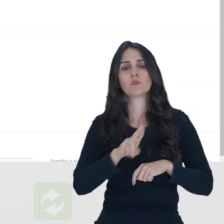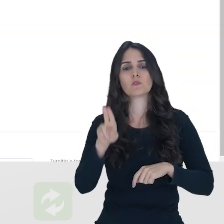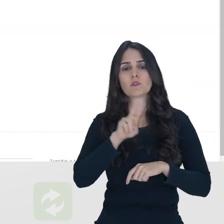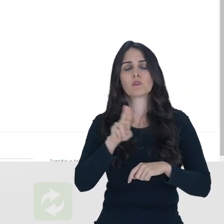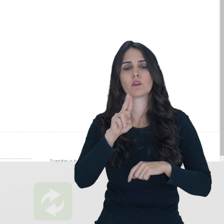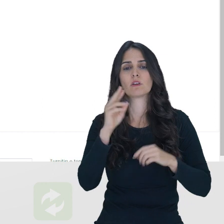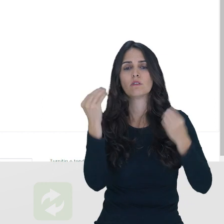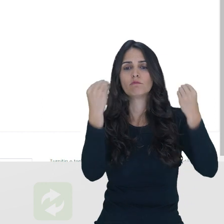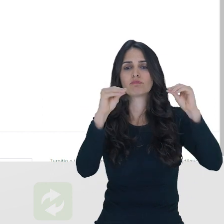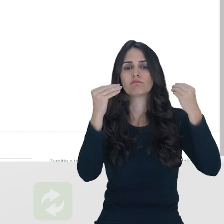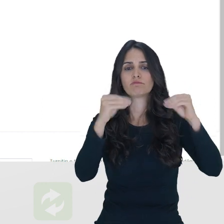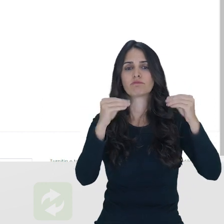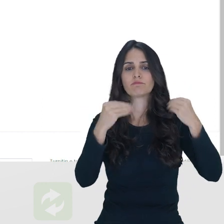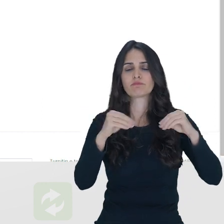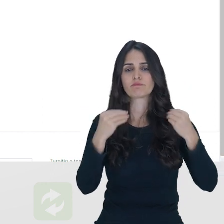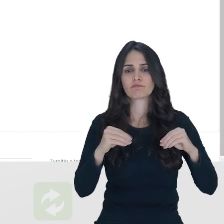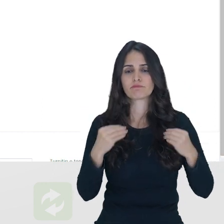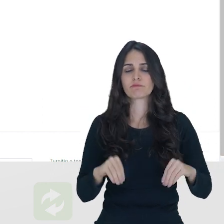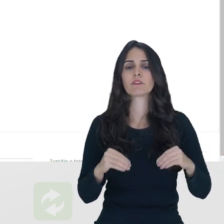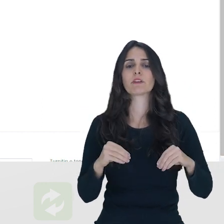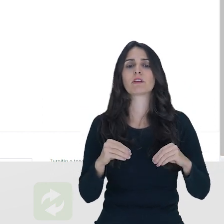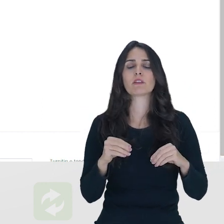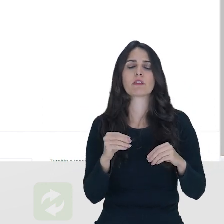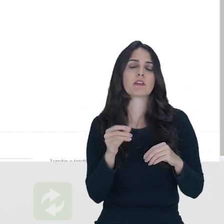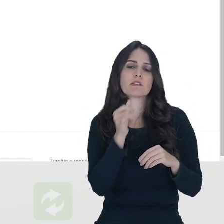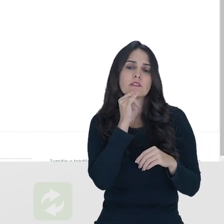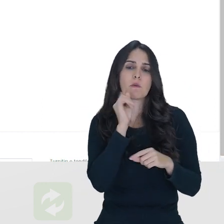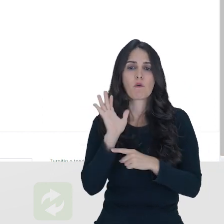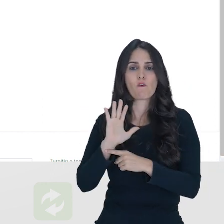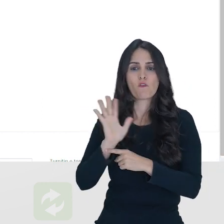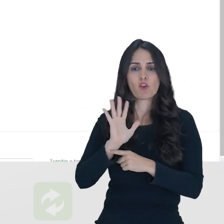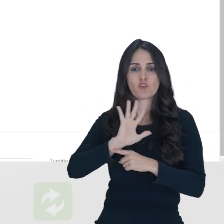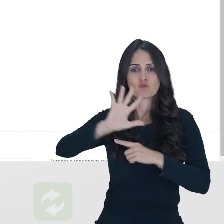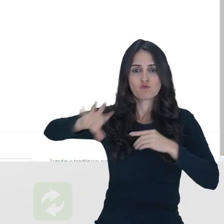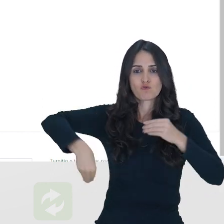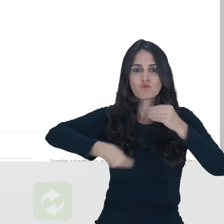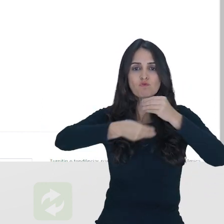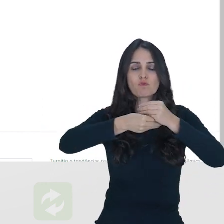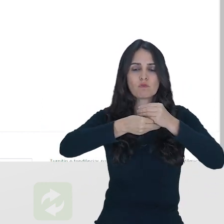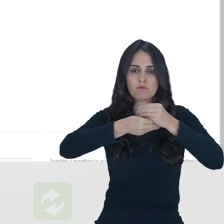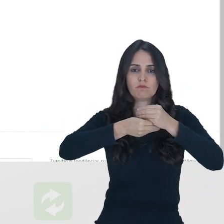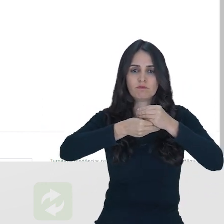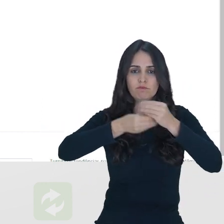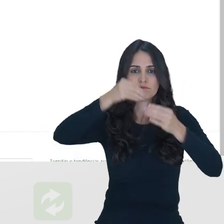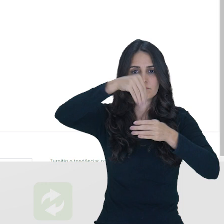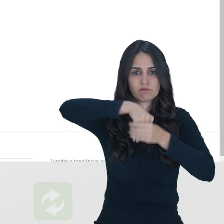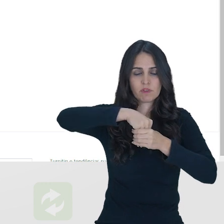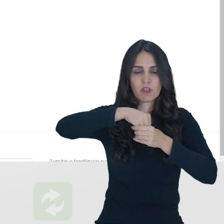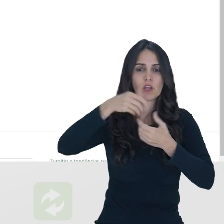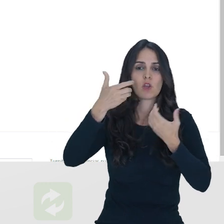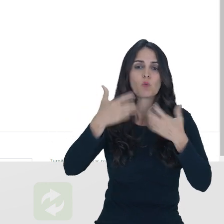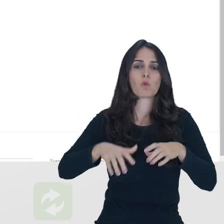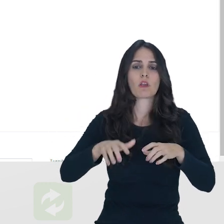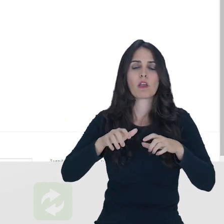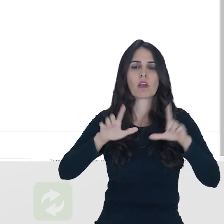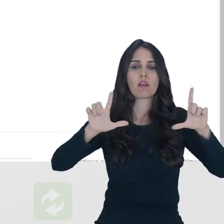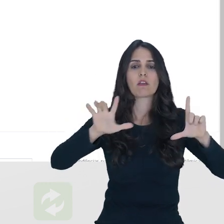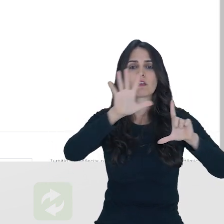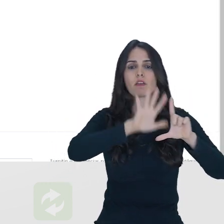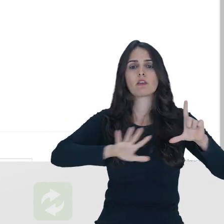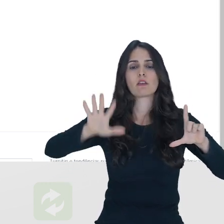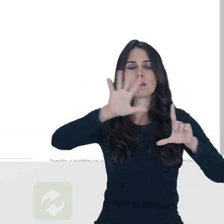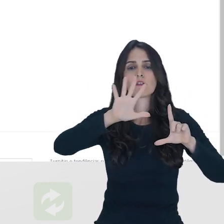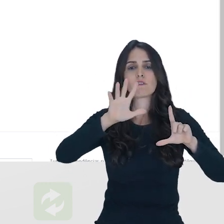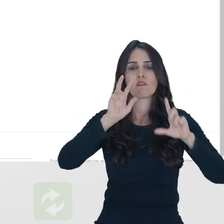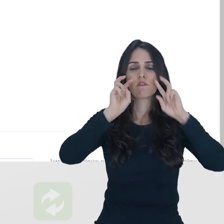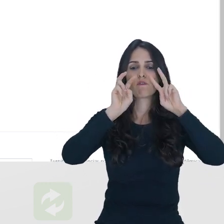para você inserir incorporar um vídeo quando você não quer que ele fique visível